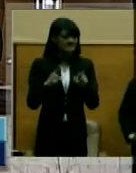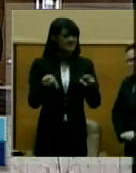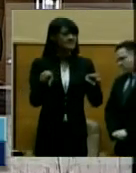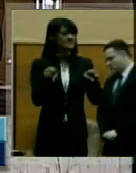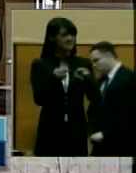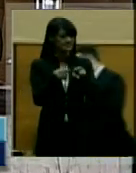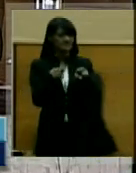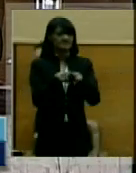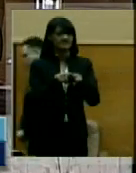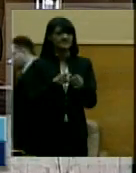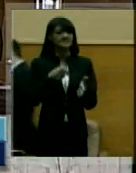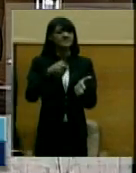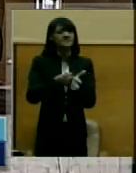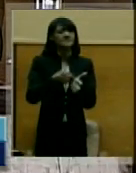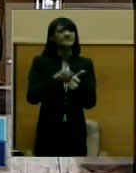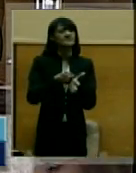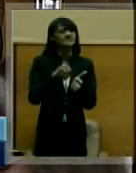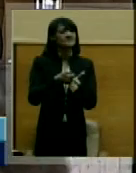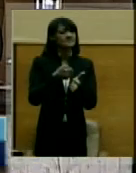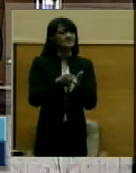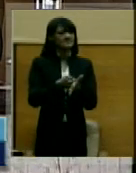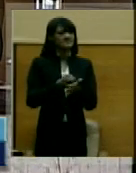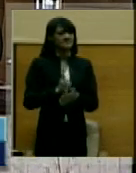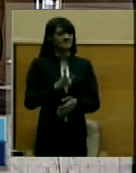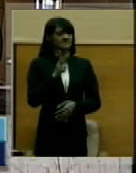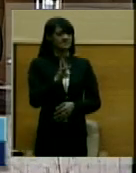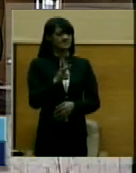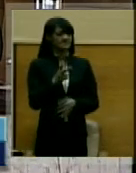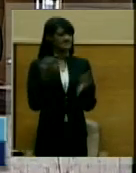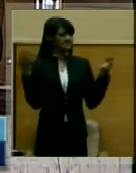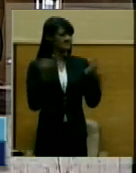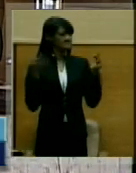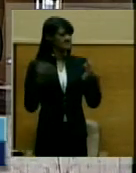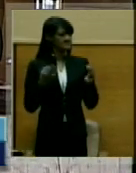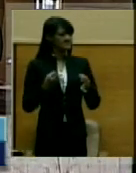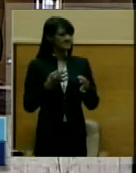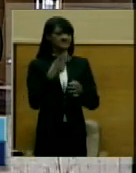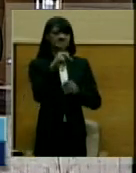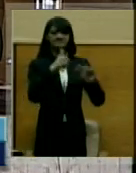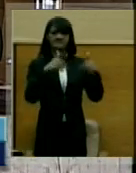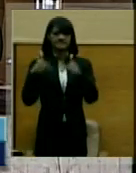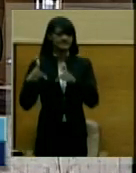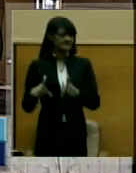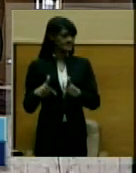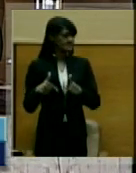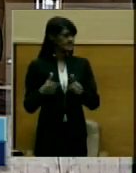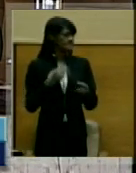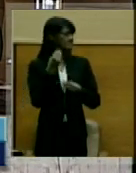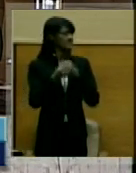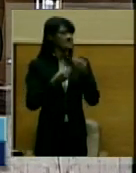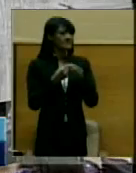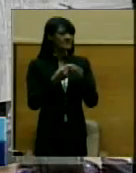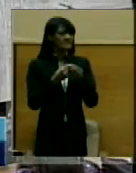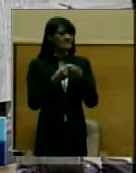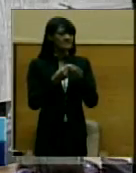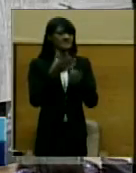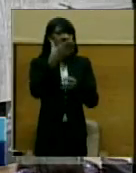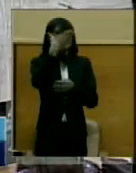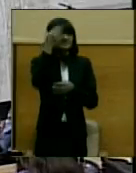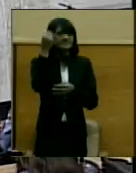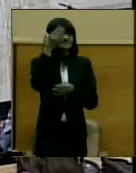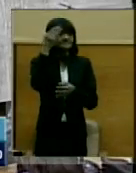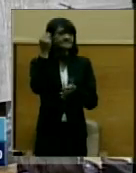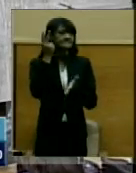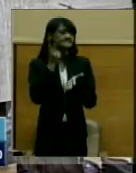tempo cobrar implicitamente dele uma perfeição em suas ações. Ou seja, esquece-se